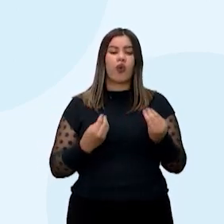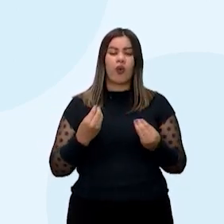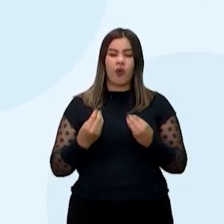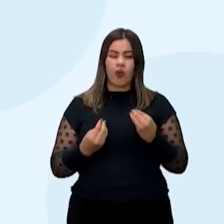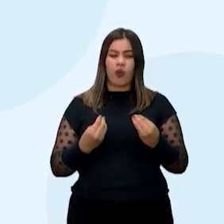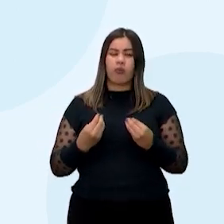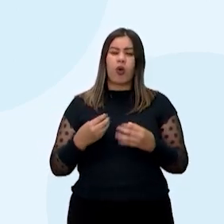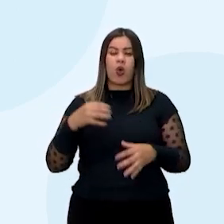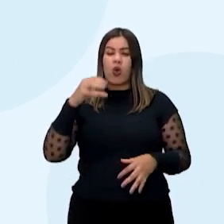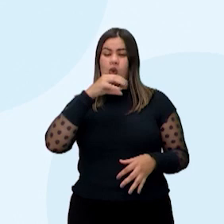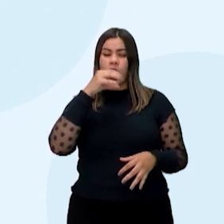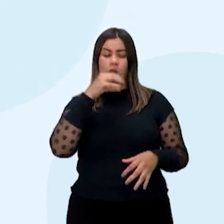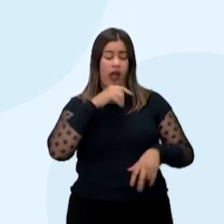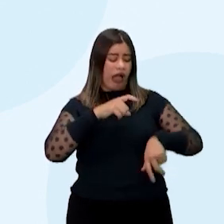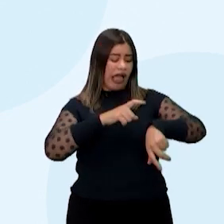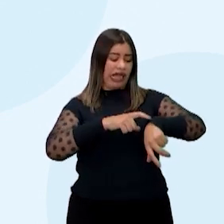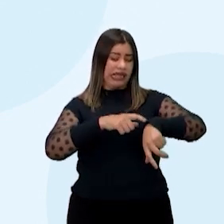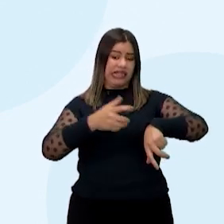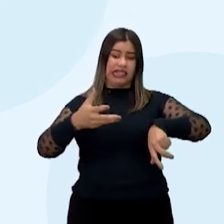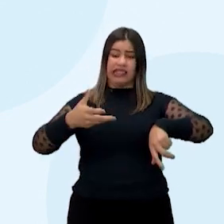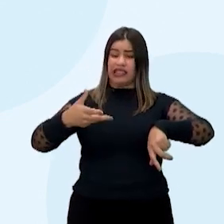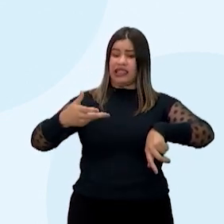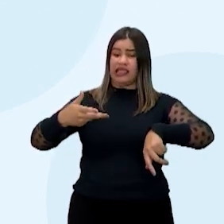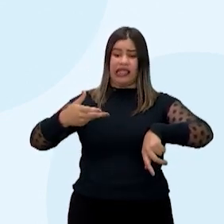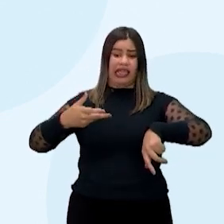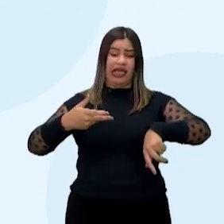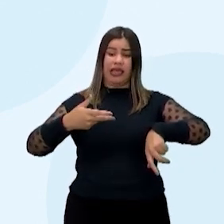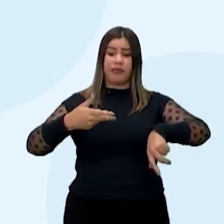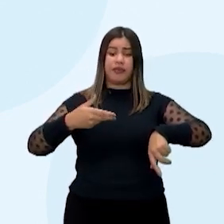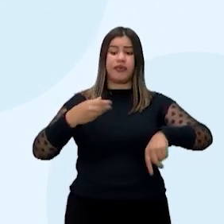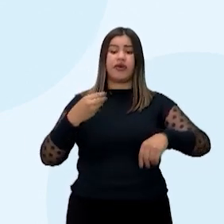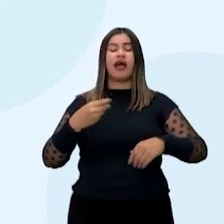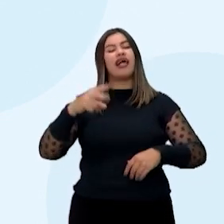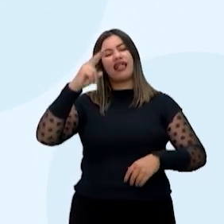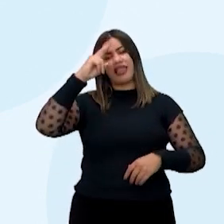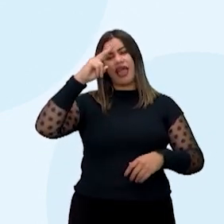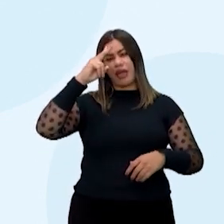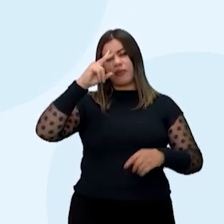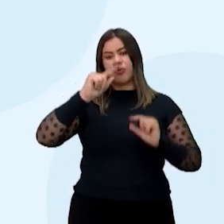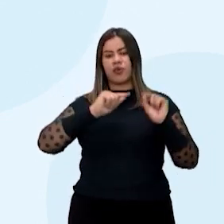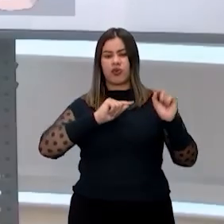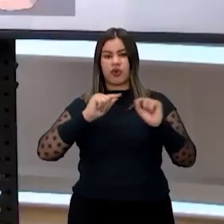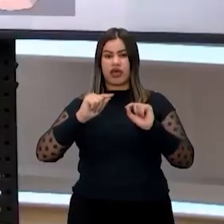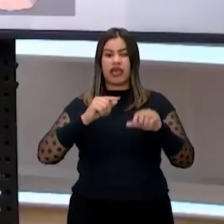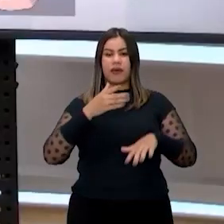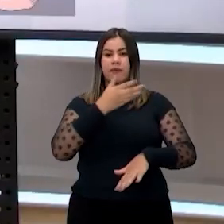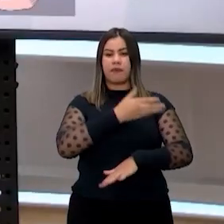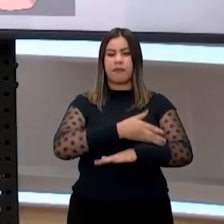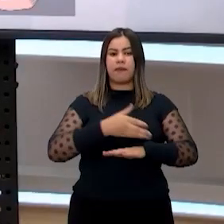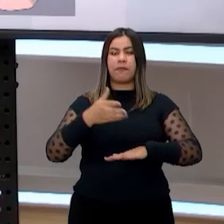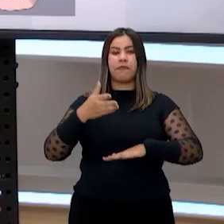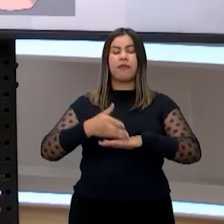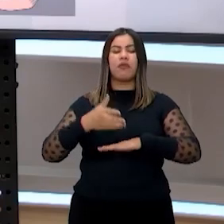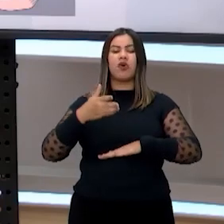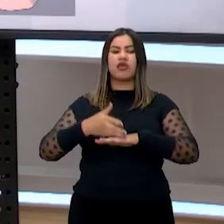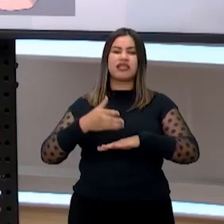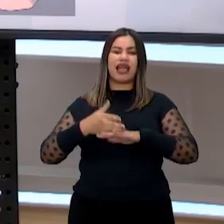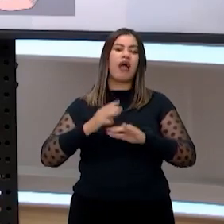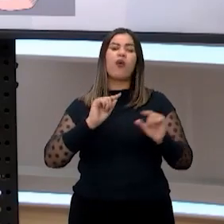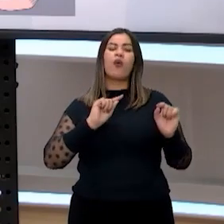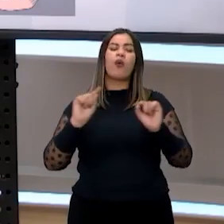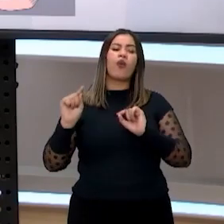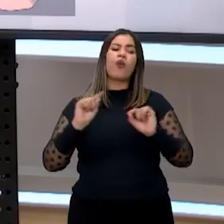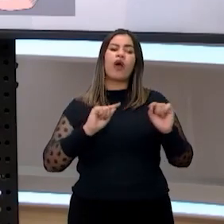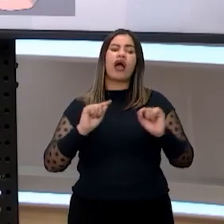tão apressado, tão afobado. A gente até lembra do Tempos Modernos, olha o nome, Tempos Modernos, né?